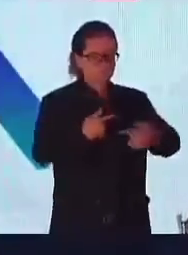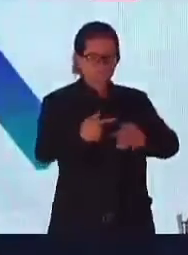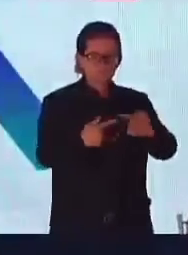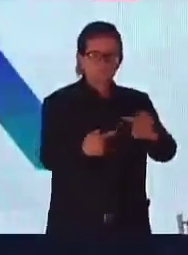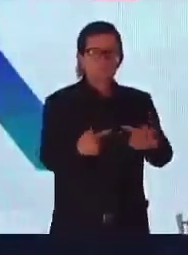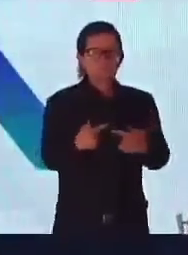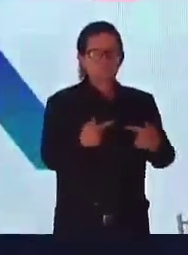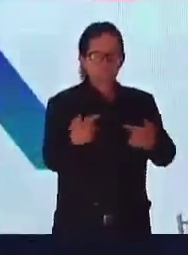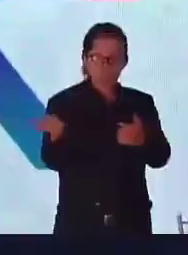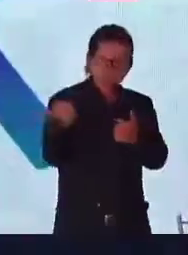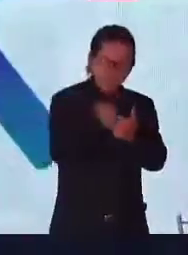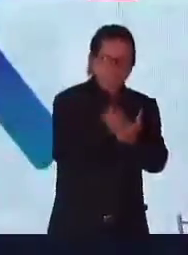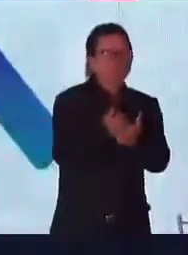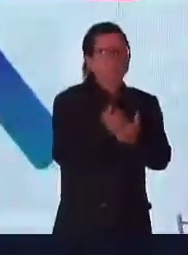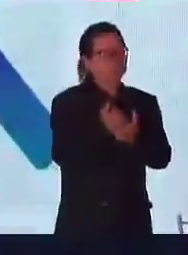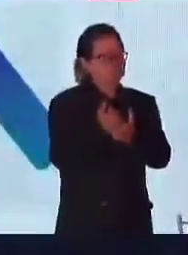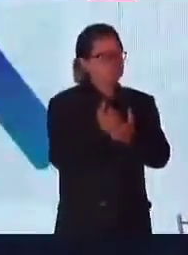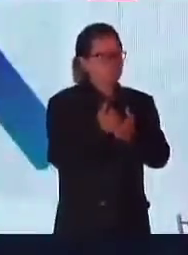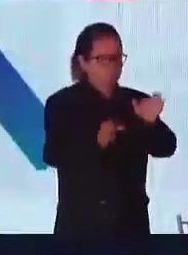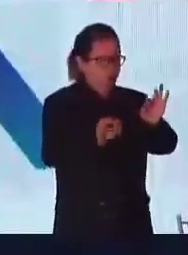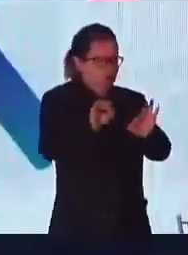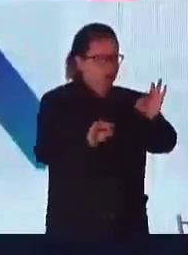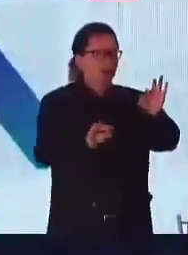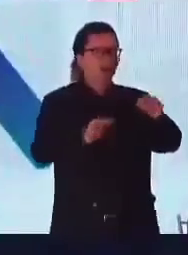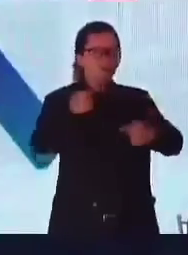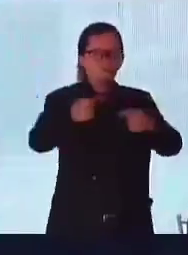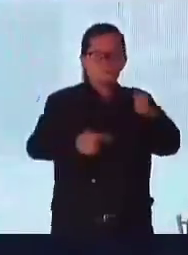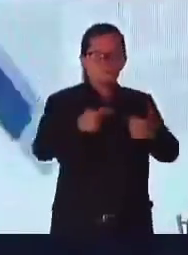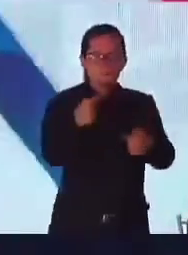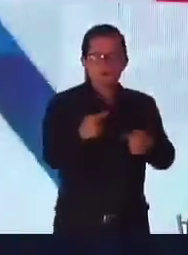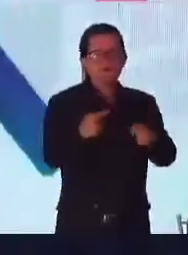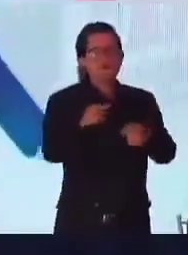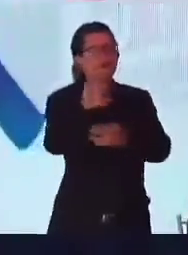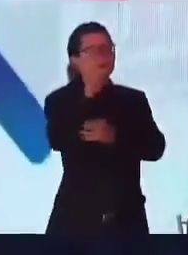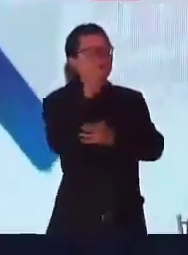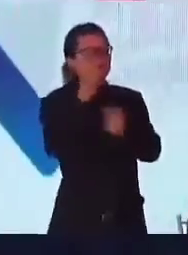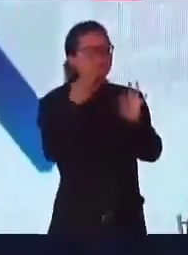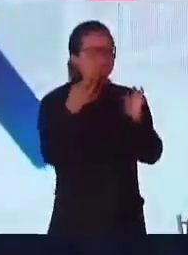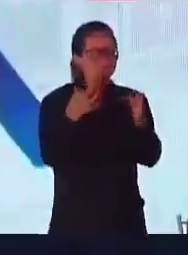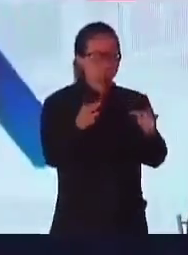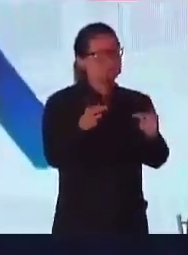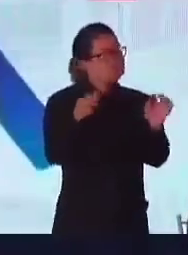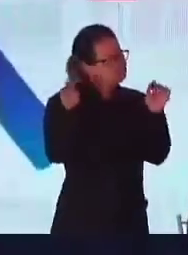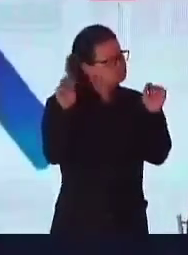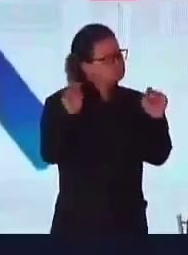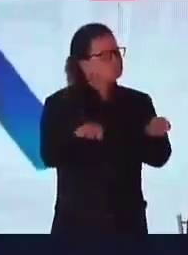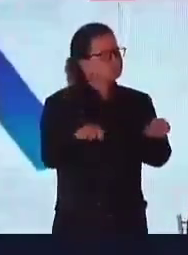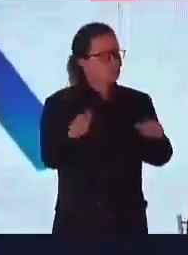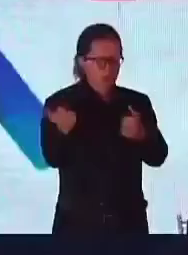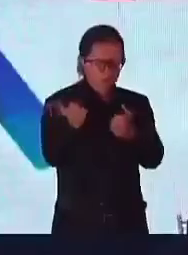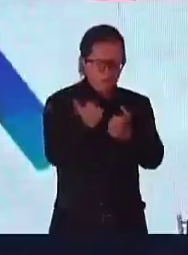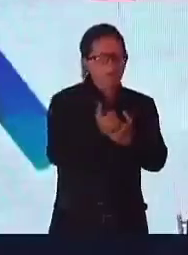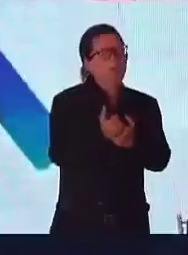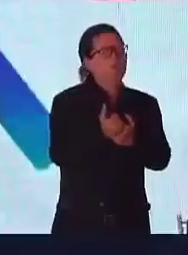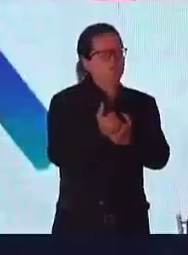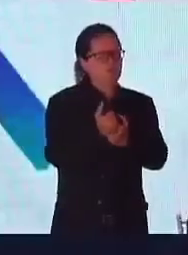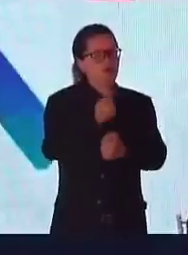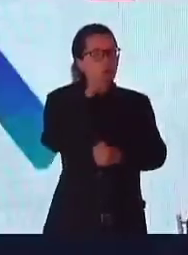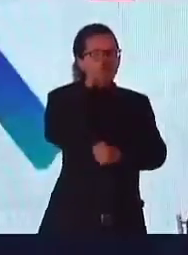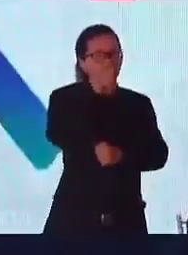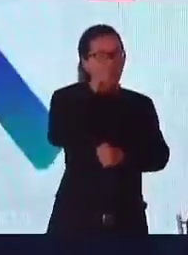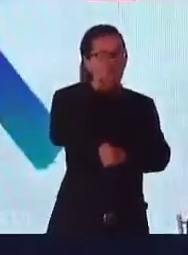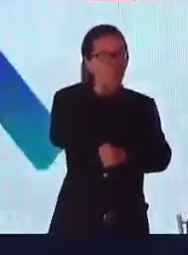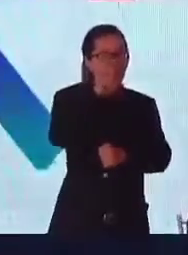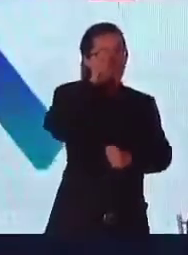em formar uma política de ciência e tecnologia e inovação que desse cobertura às deficiências do sistema